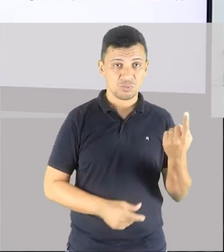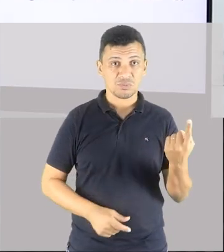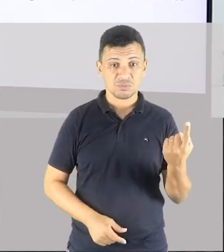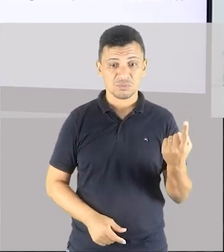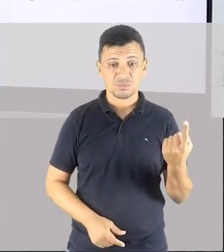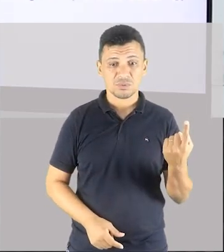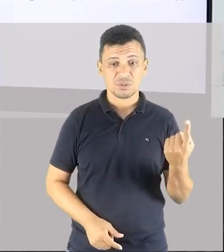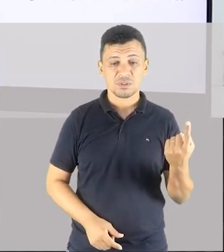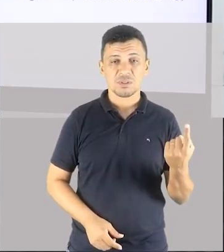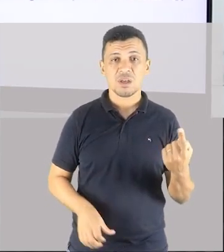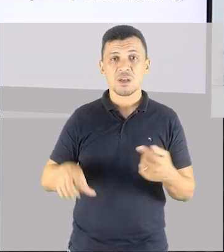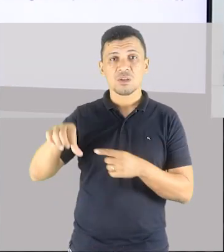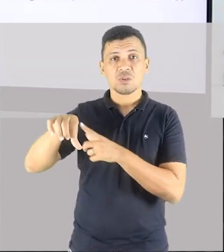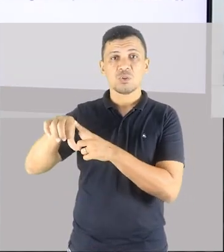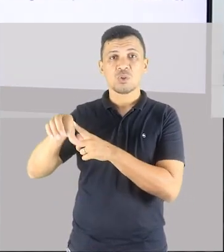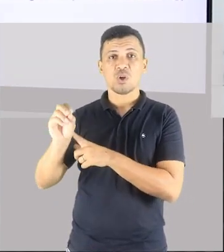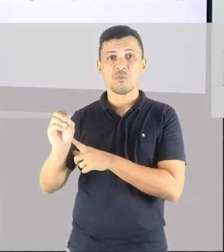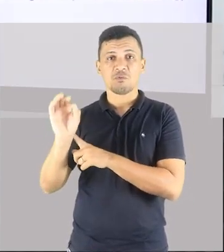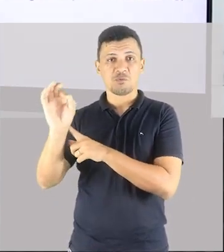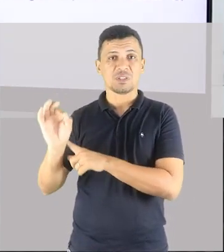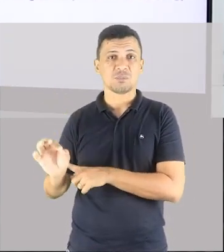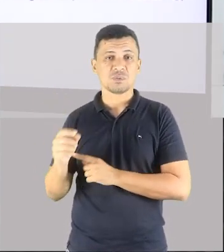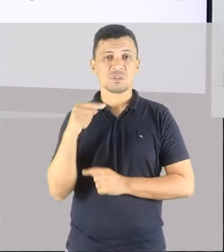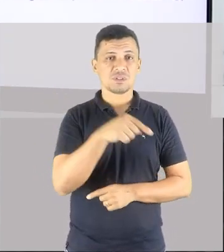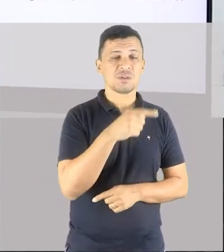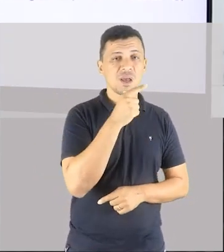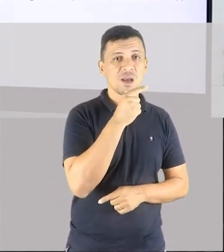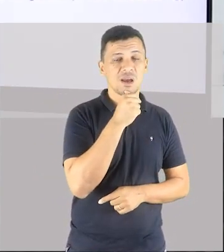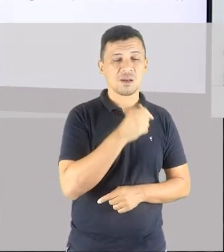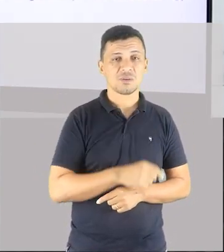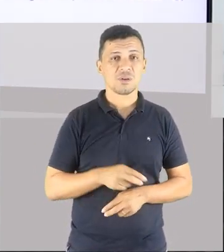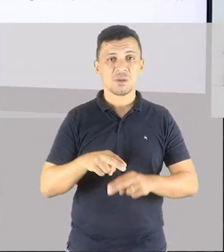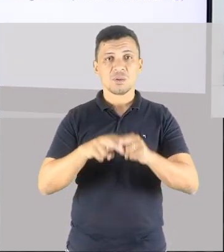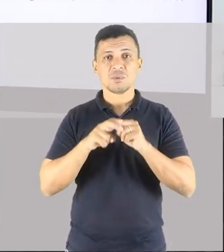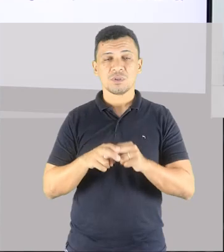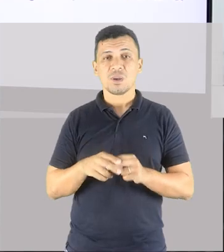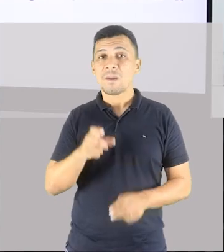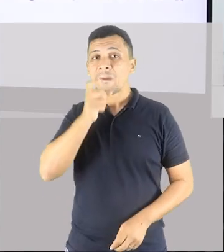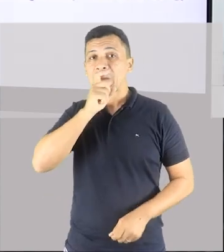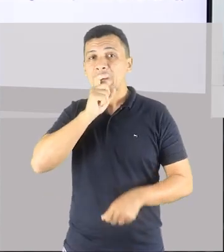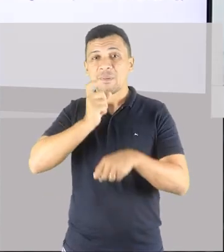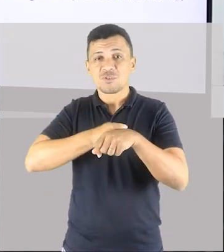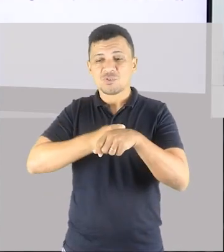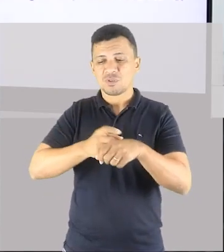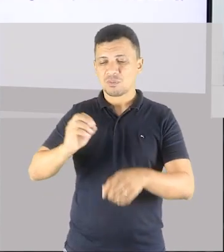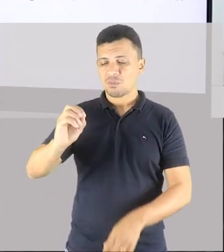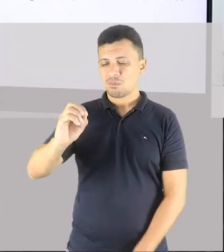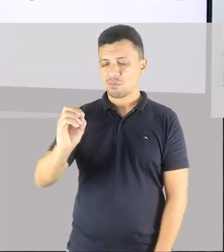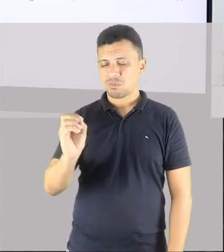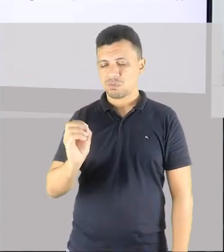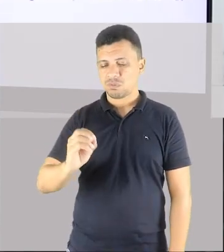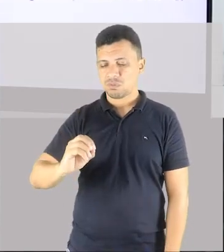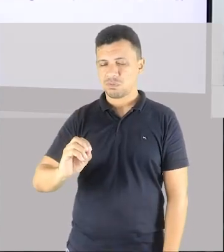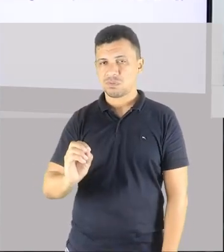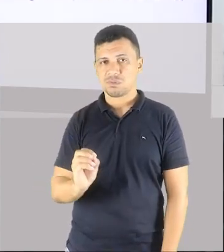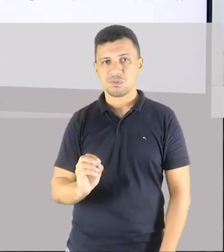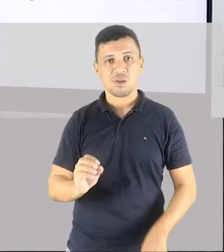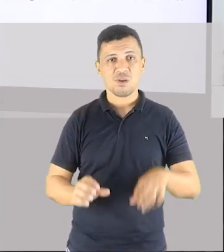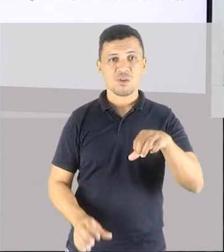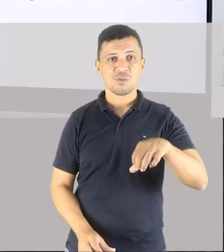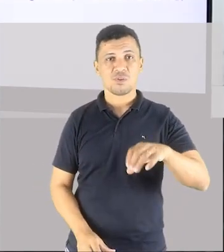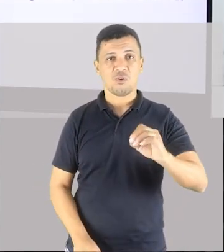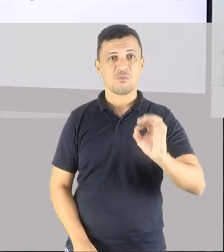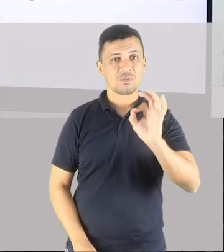densidade do gelo é 90% da densidade da água. Por isso que o gelo fica 90% para baixo. Quando